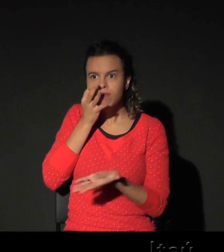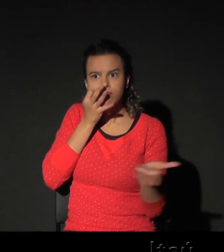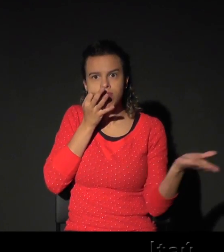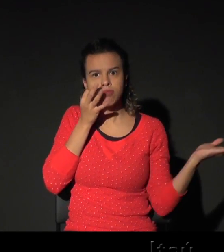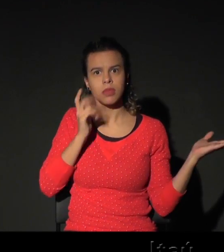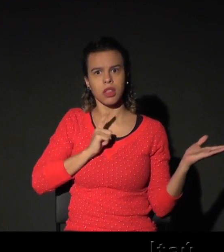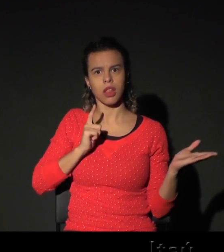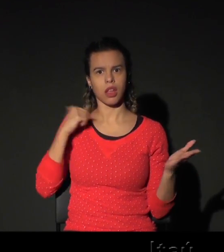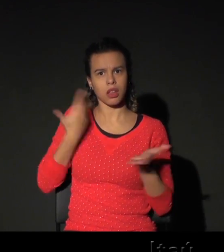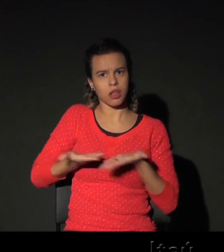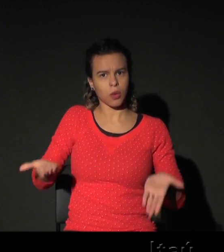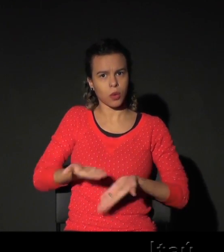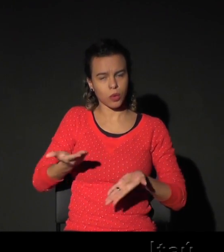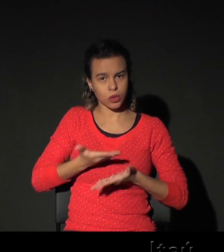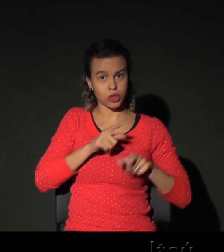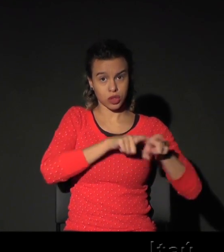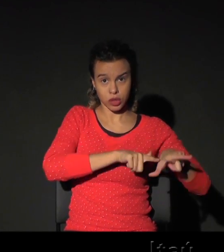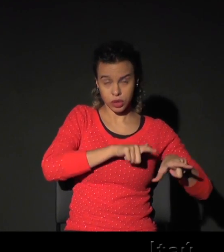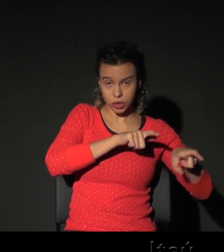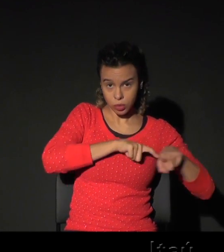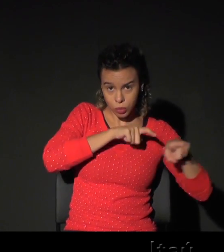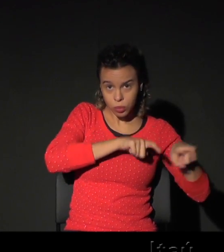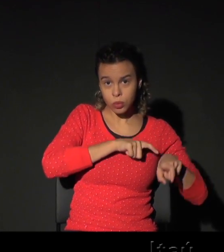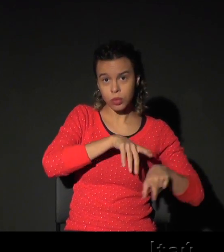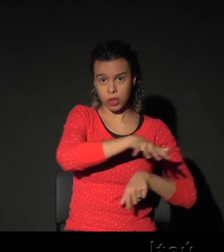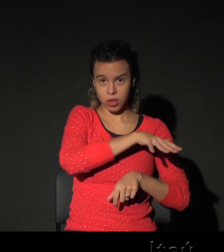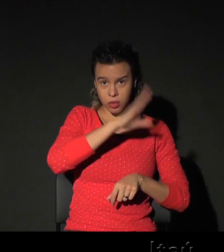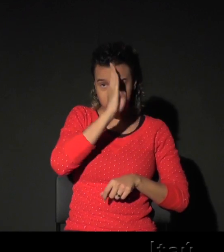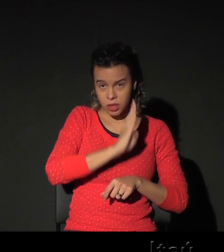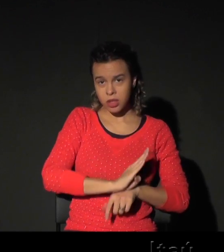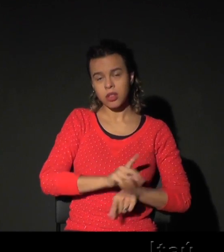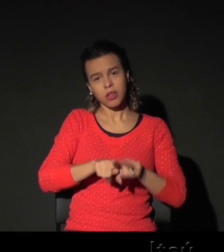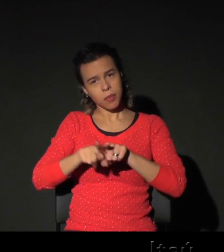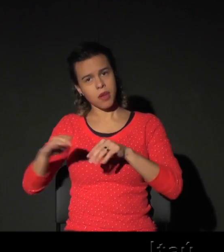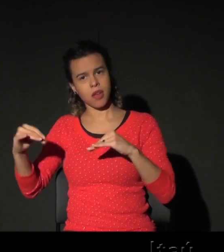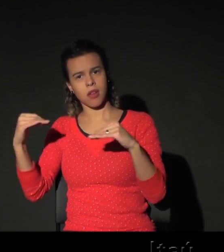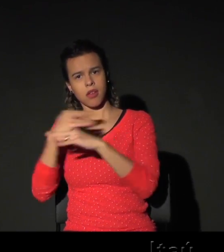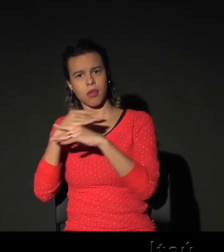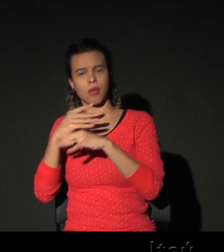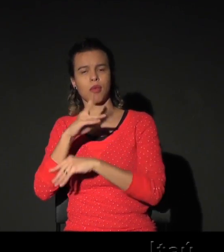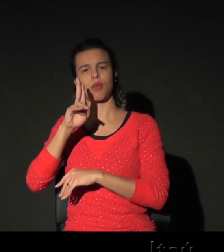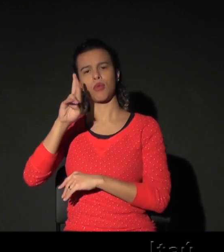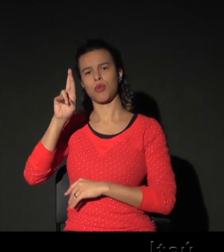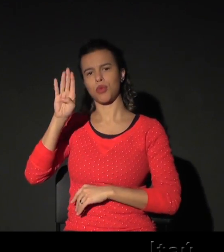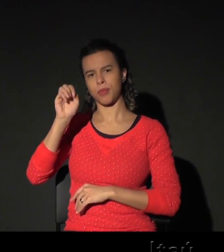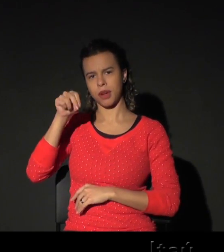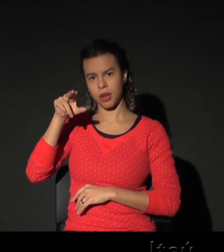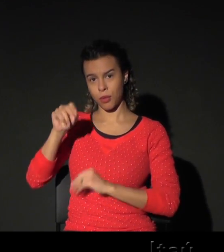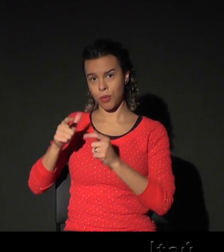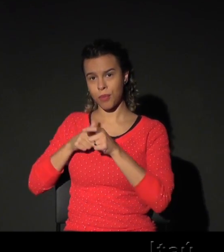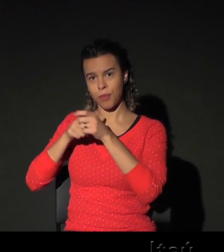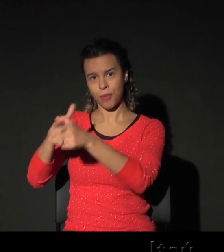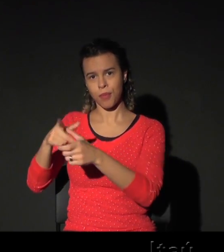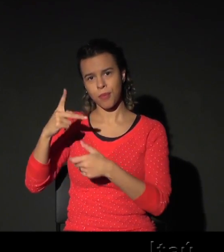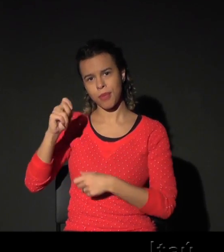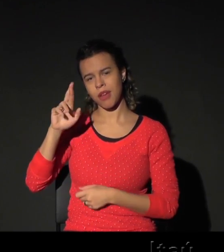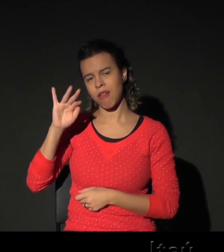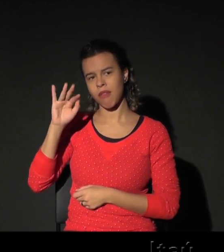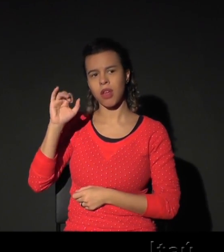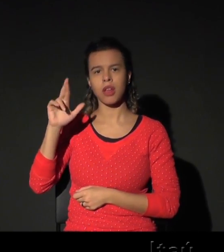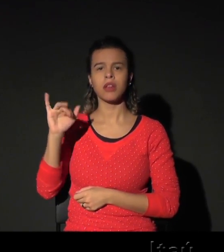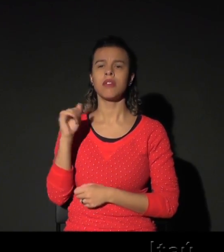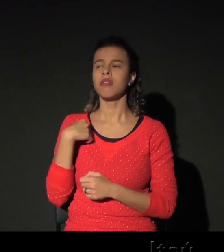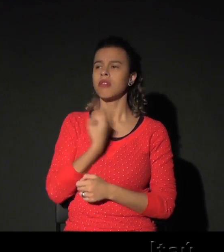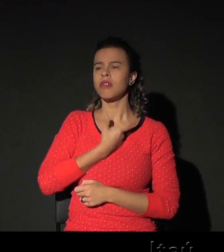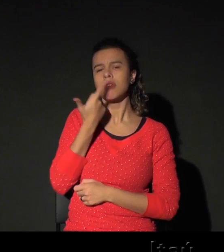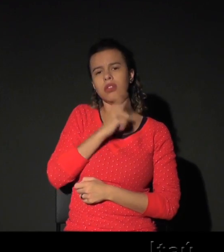ainda na cultura rural brasileira isso vai aparecer na cultura periférica né então nós vamos encontrar sim esse